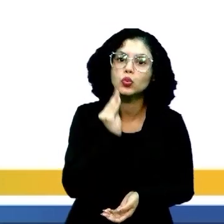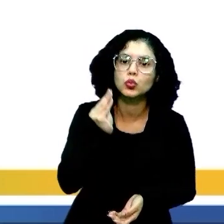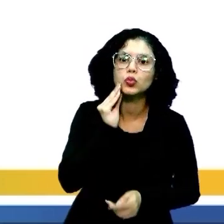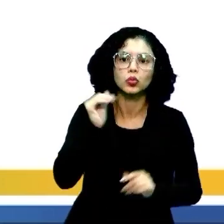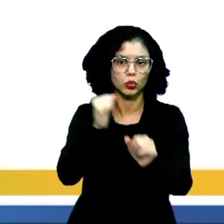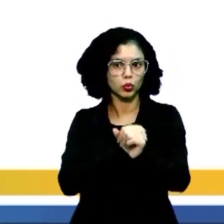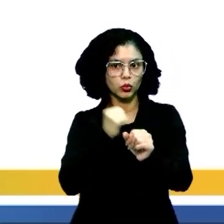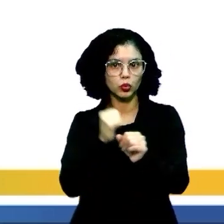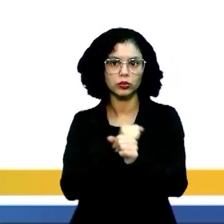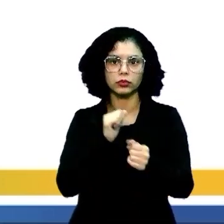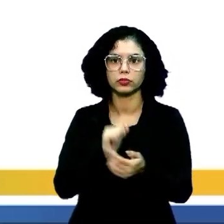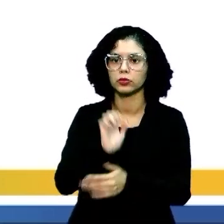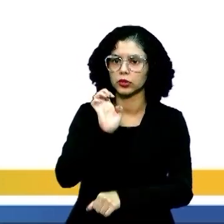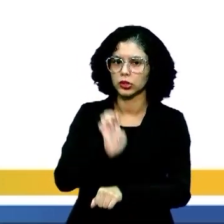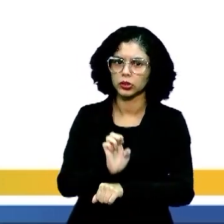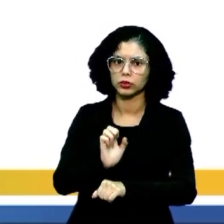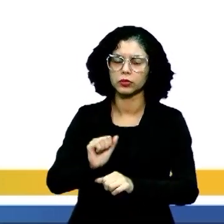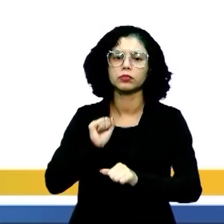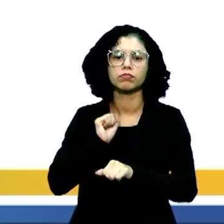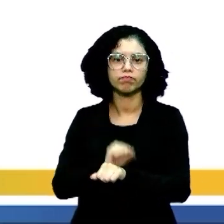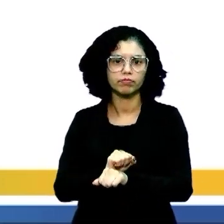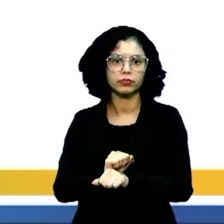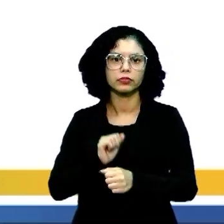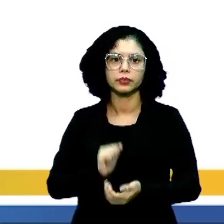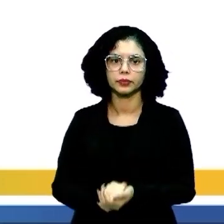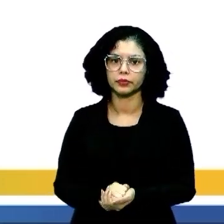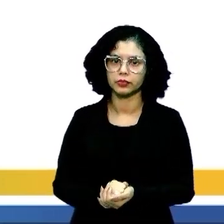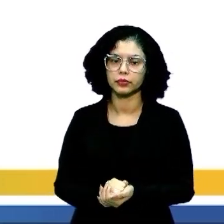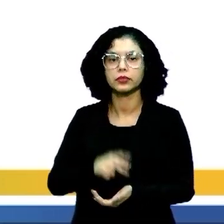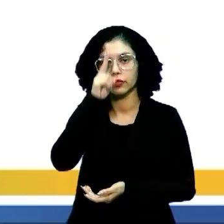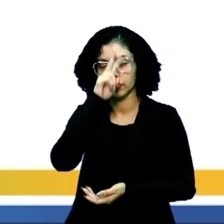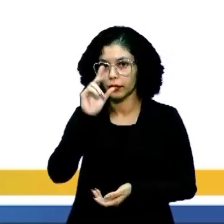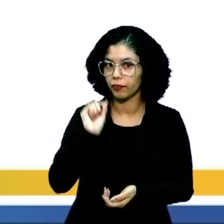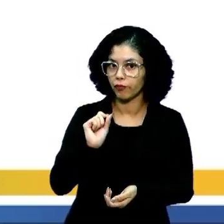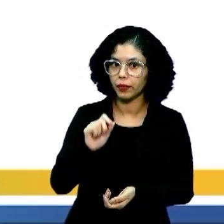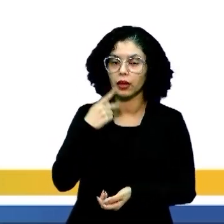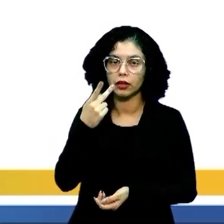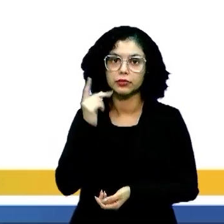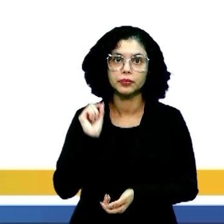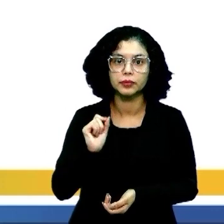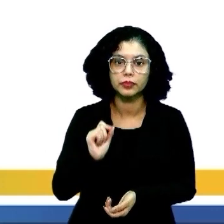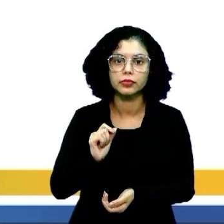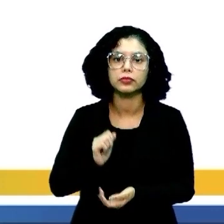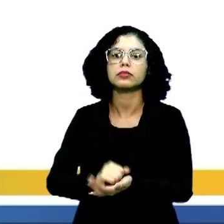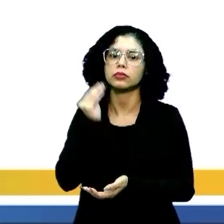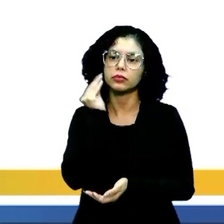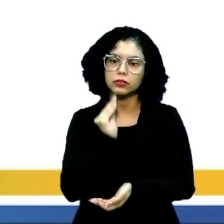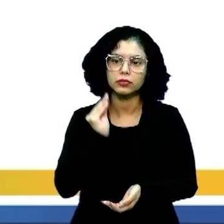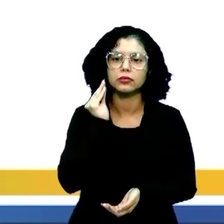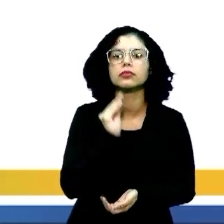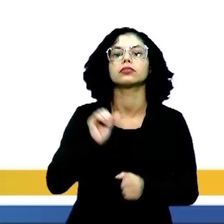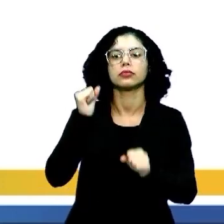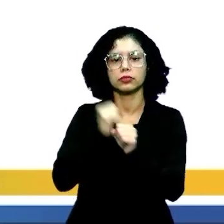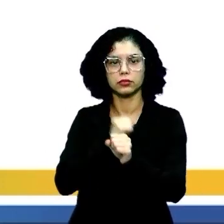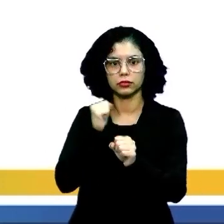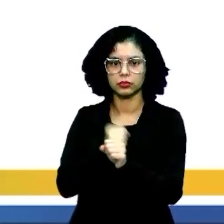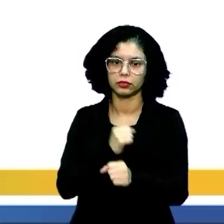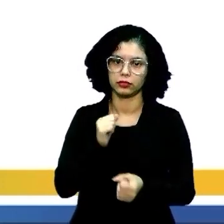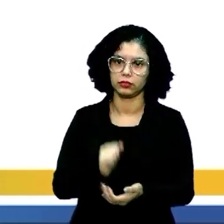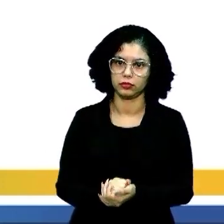construir um Estado ali estável, tá? Lembrando que a gente está falando que eles tentaram construir um